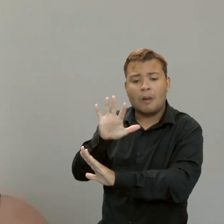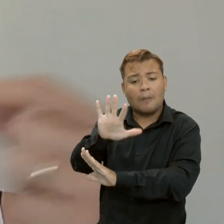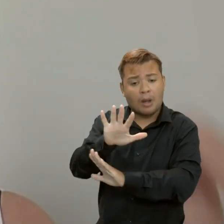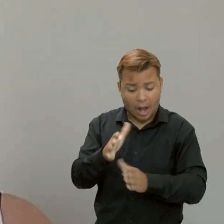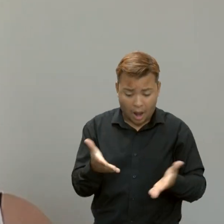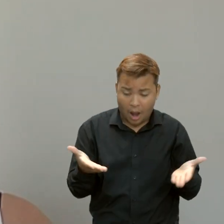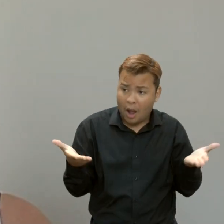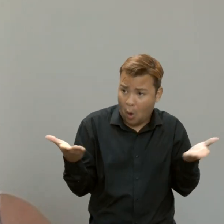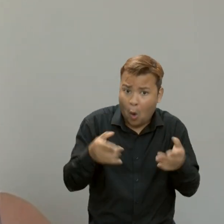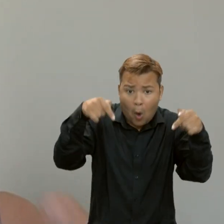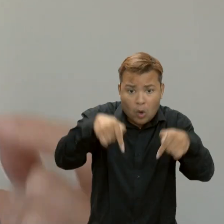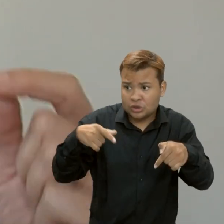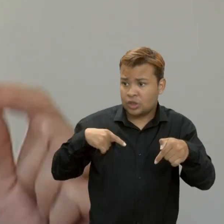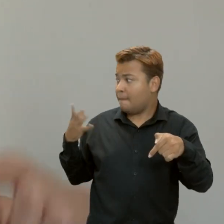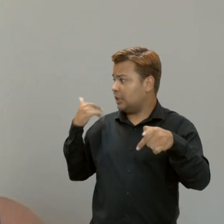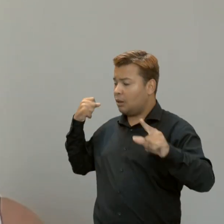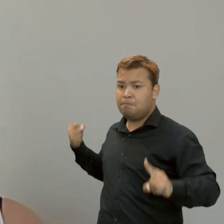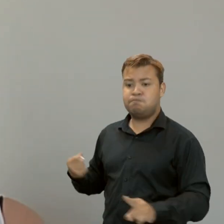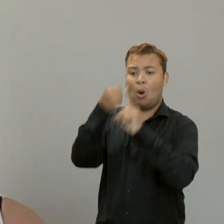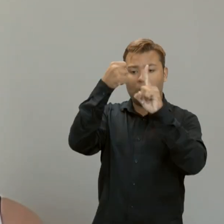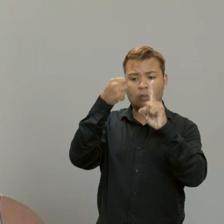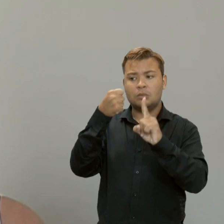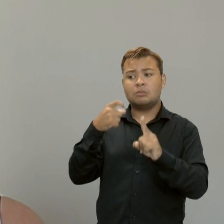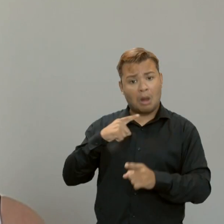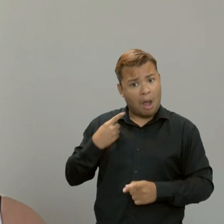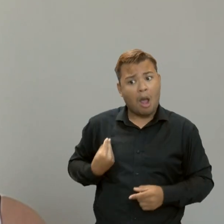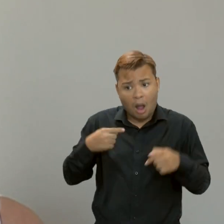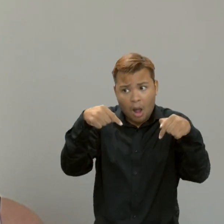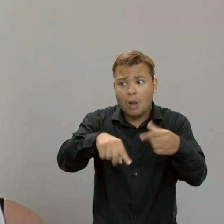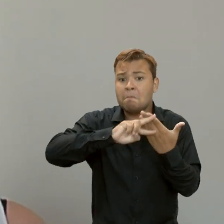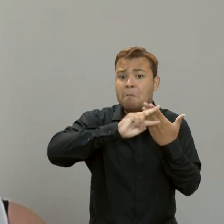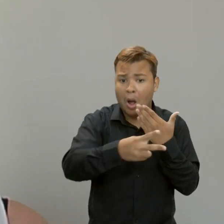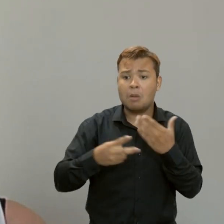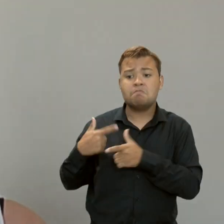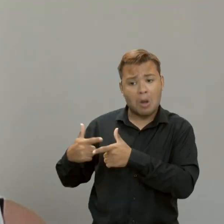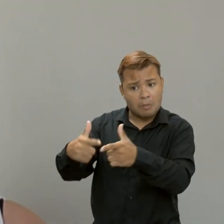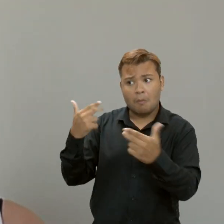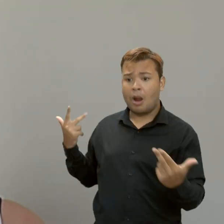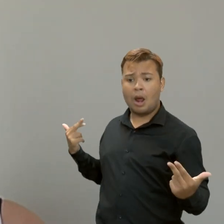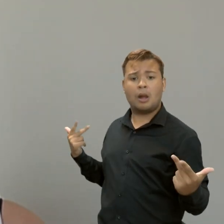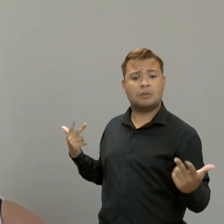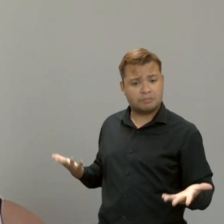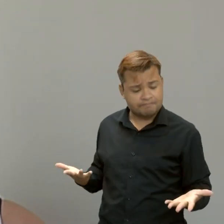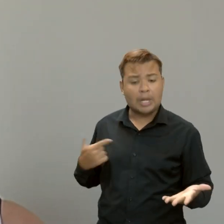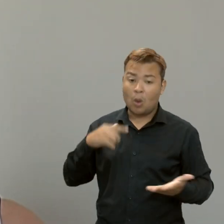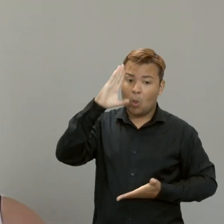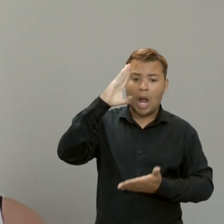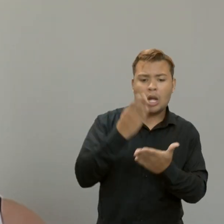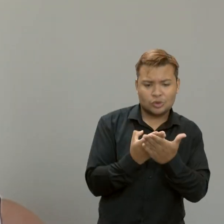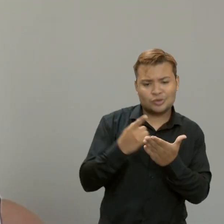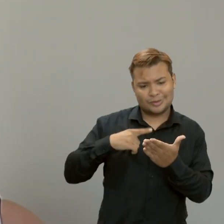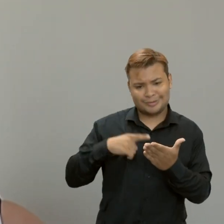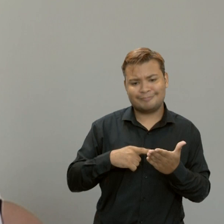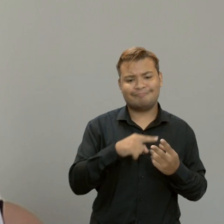os ecos desse passado, né? Então, de fato, eu acredito piamente que esses dois recortes, né?